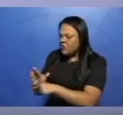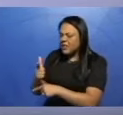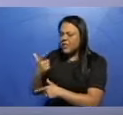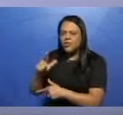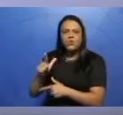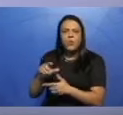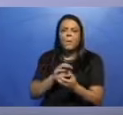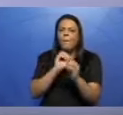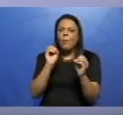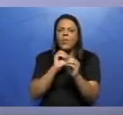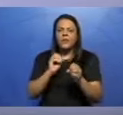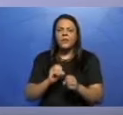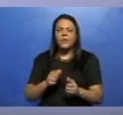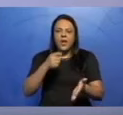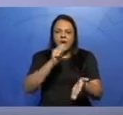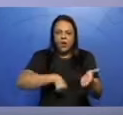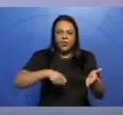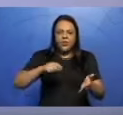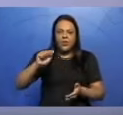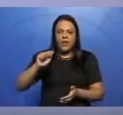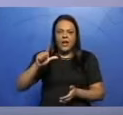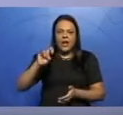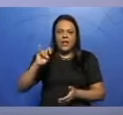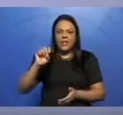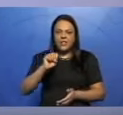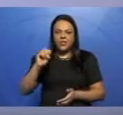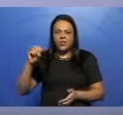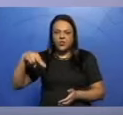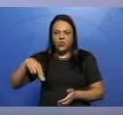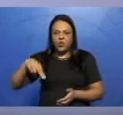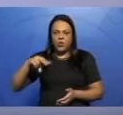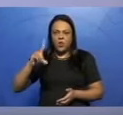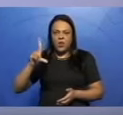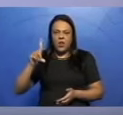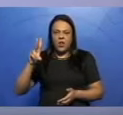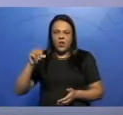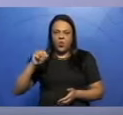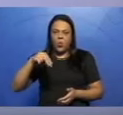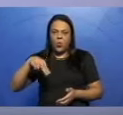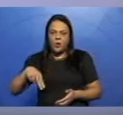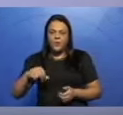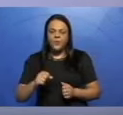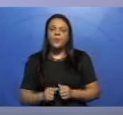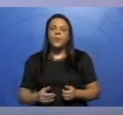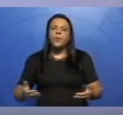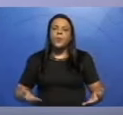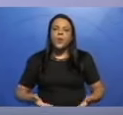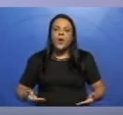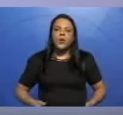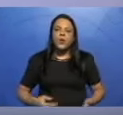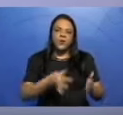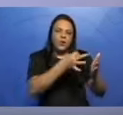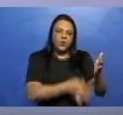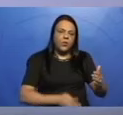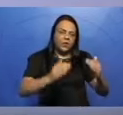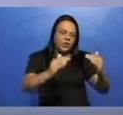Luan. Vou passar o outro texto, nós vamos fazer a leitura e depois nós voltamos para